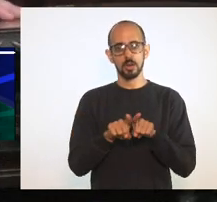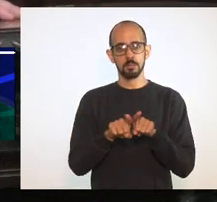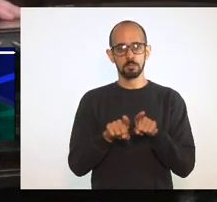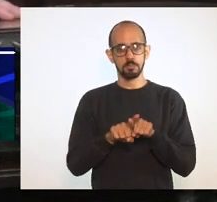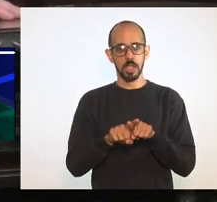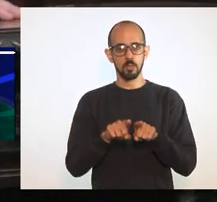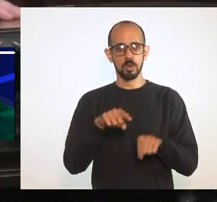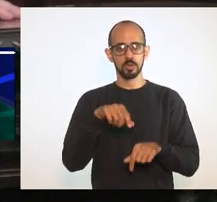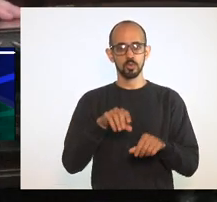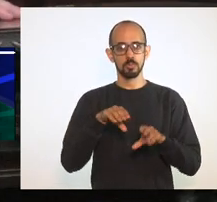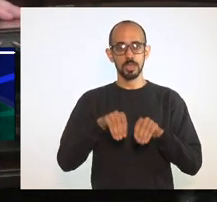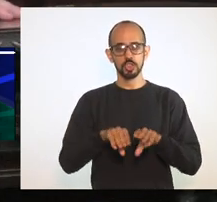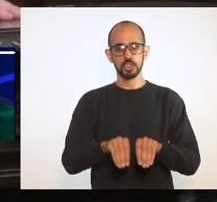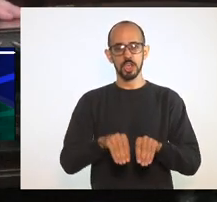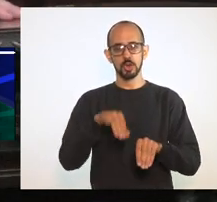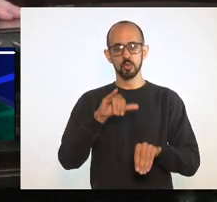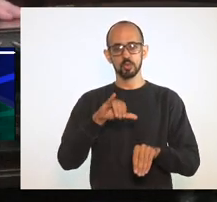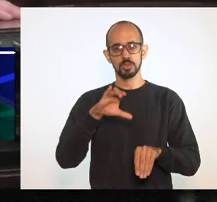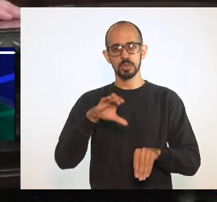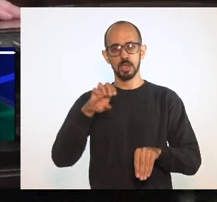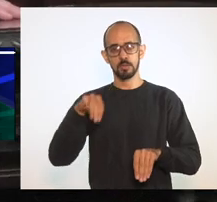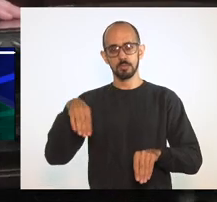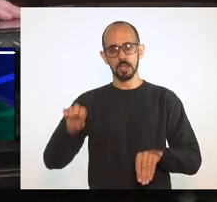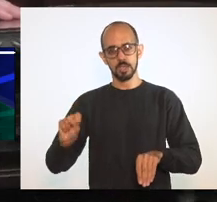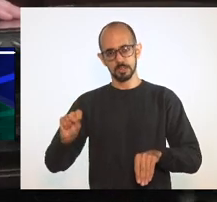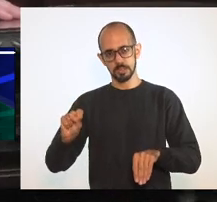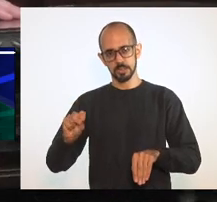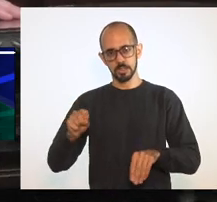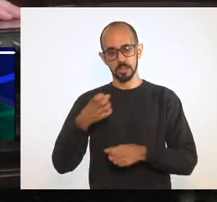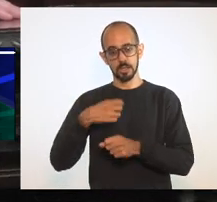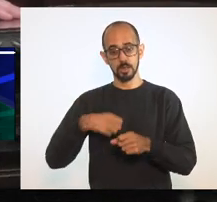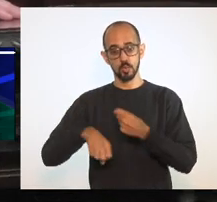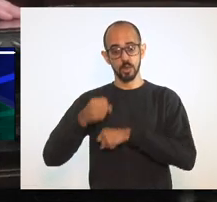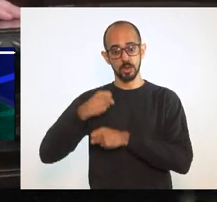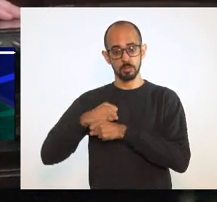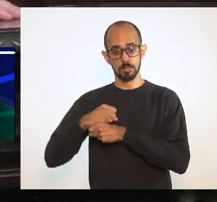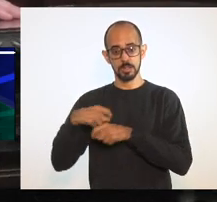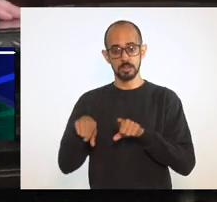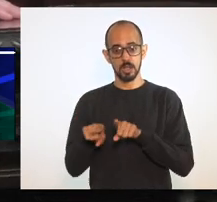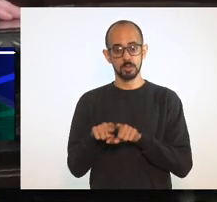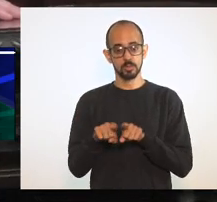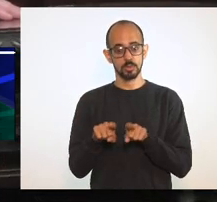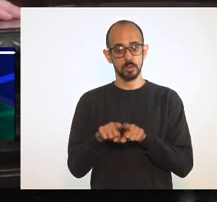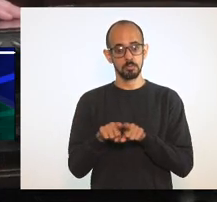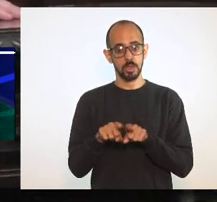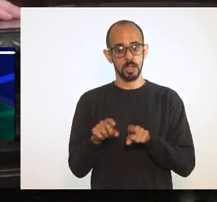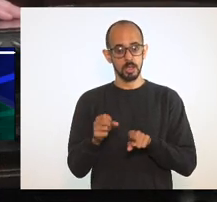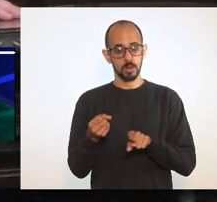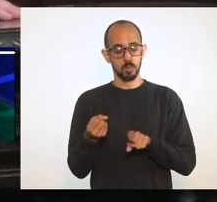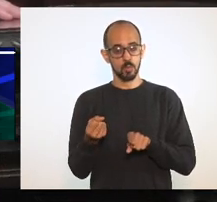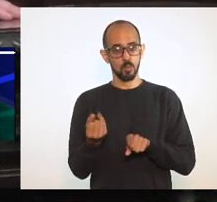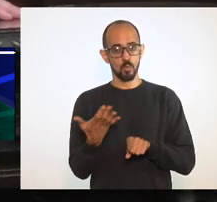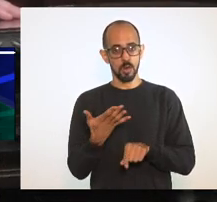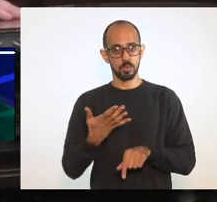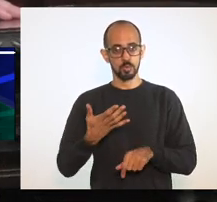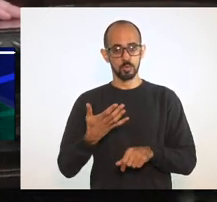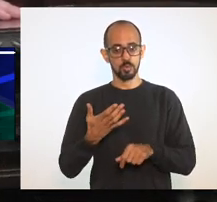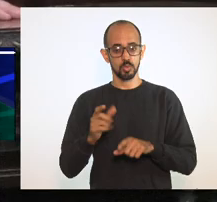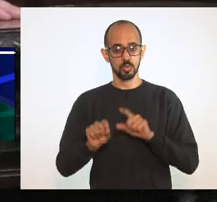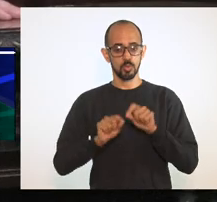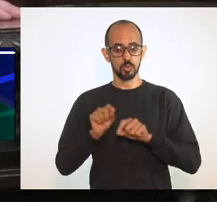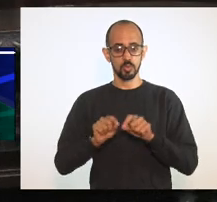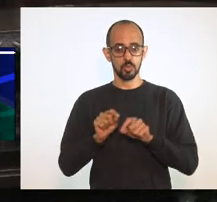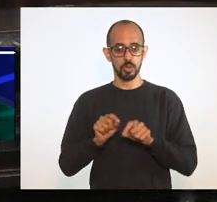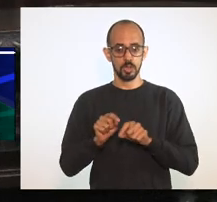para o destino, e, a meu ver, perdemos no ano passado, quando a gente faz o Repetro, que